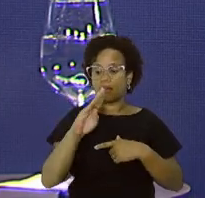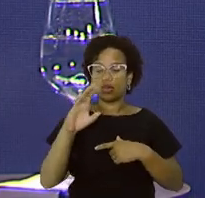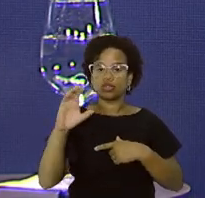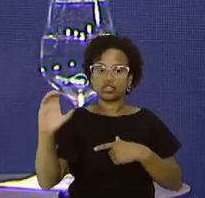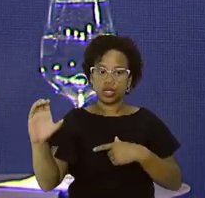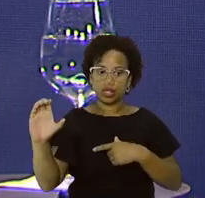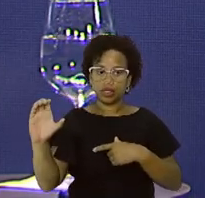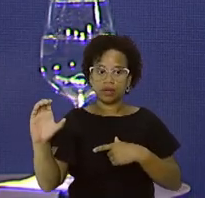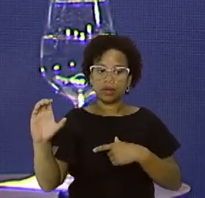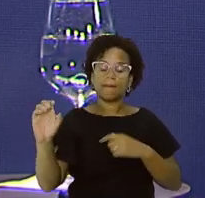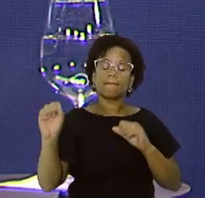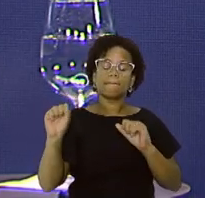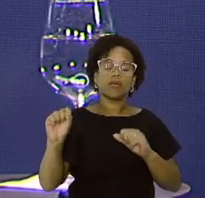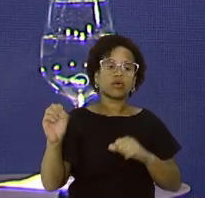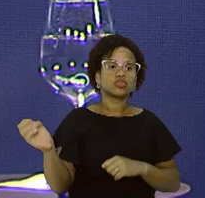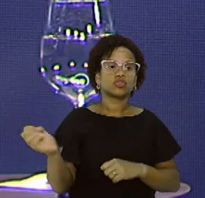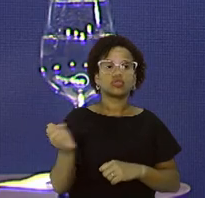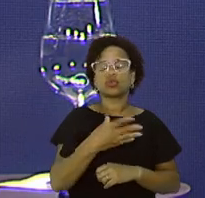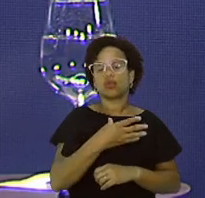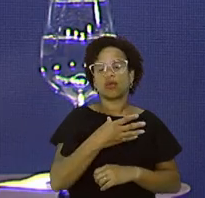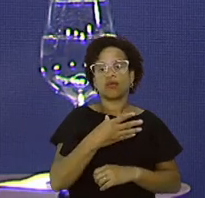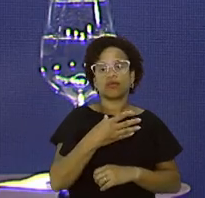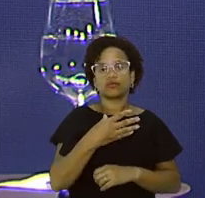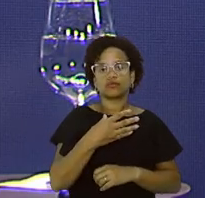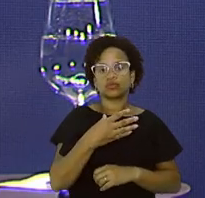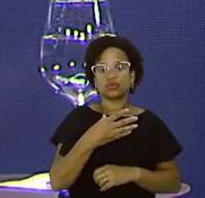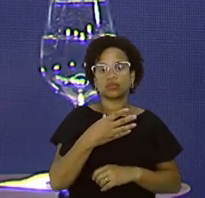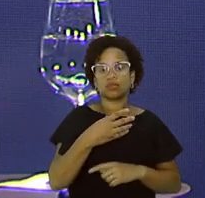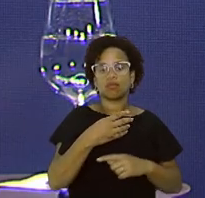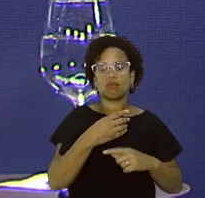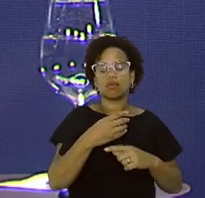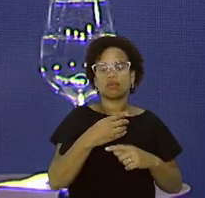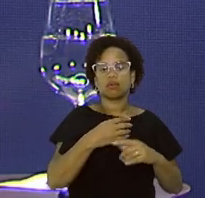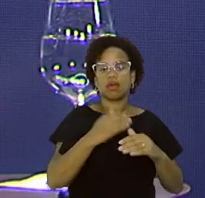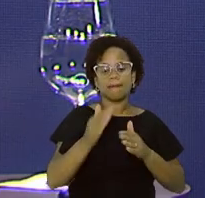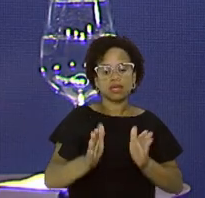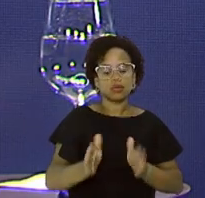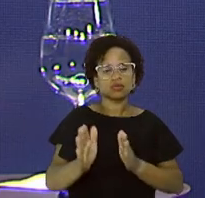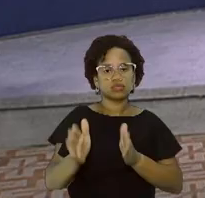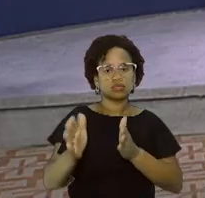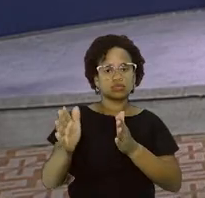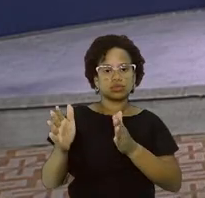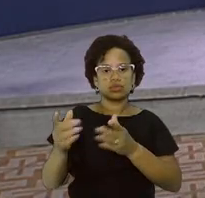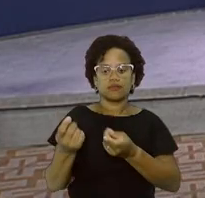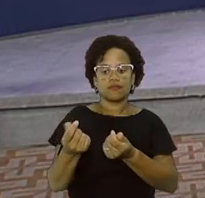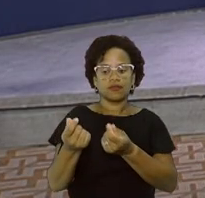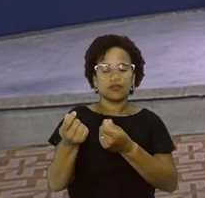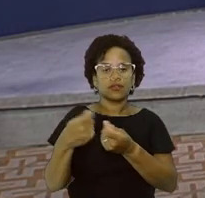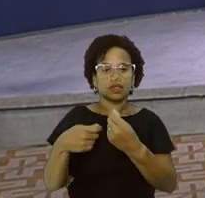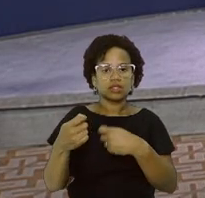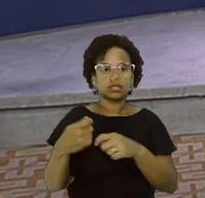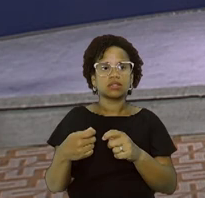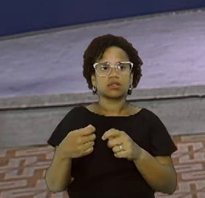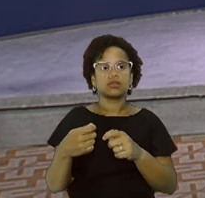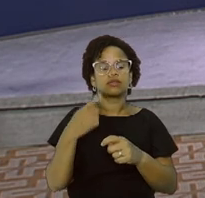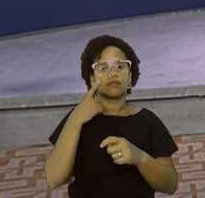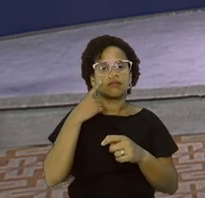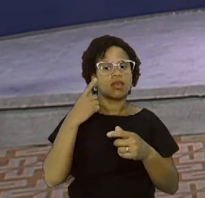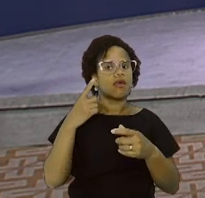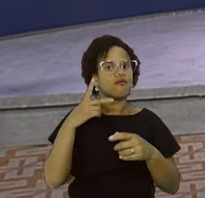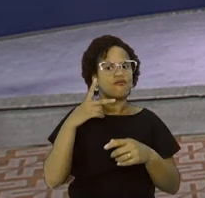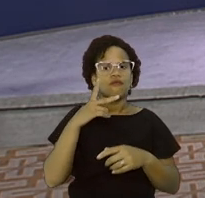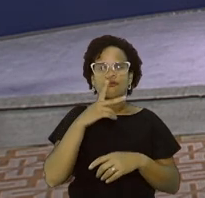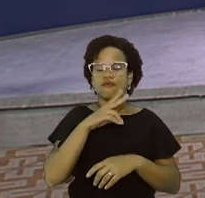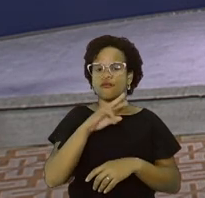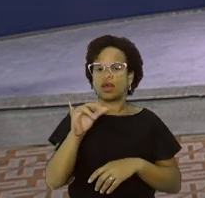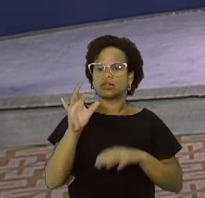a nova novos railways do mercado financeiro e você vê o que tá acontecendo realmente vai ser uma discussão na medida